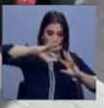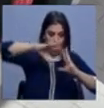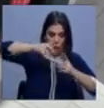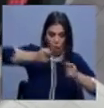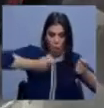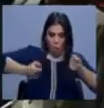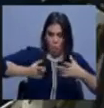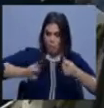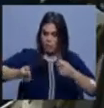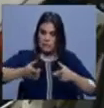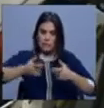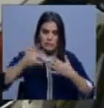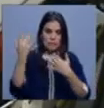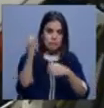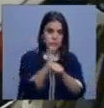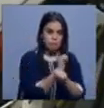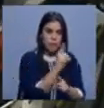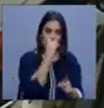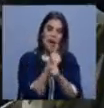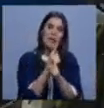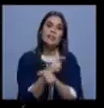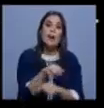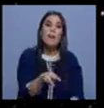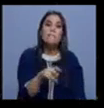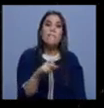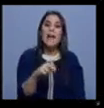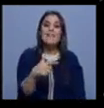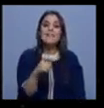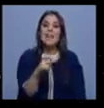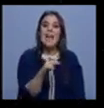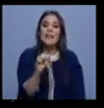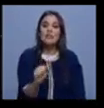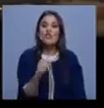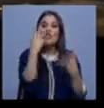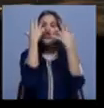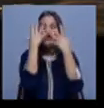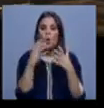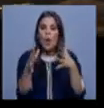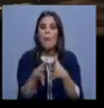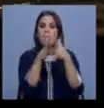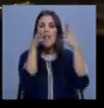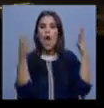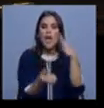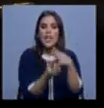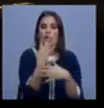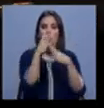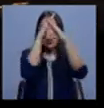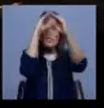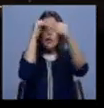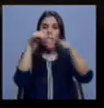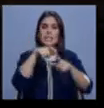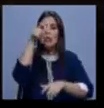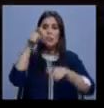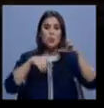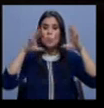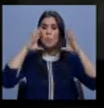condicionado por algo extraordinário chamado matéria escura, que é um dos maiores constituintes do universo, mas que os astrónomos ainda pouco ou nada